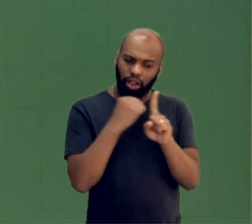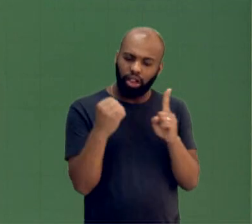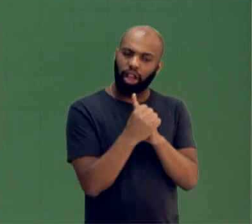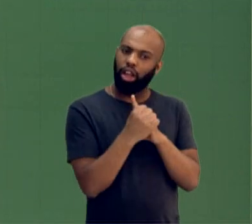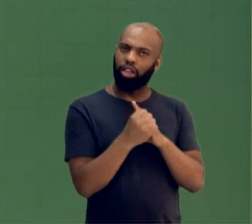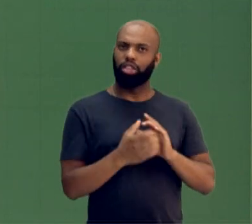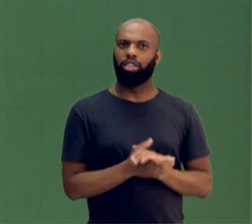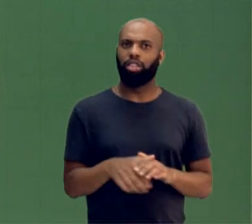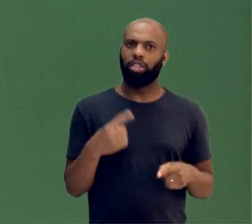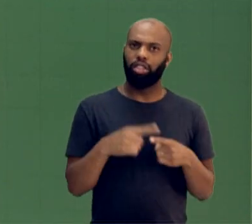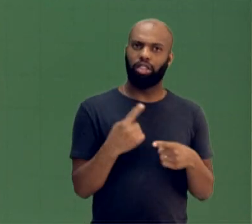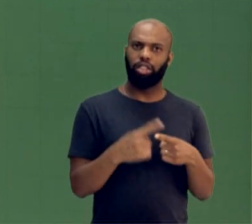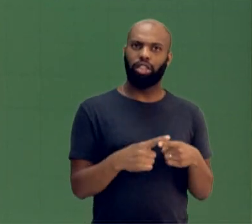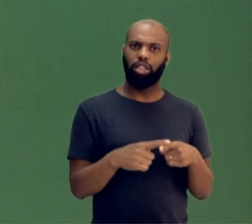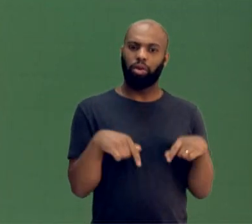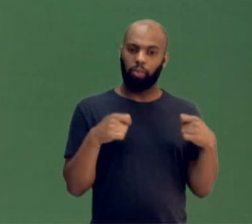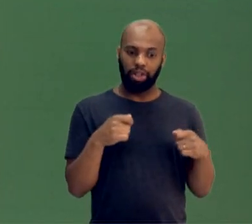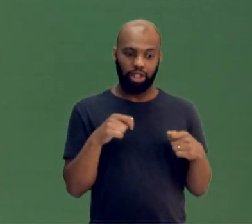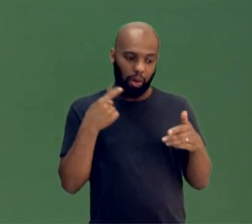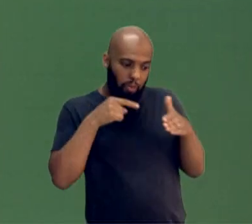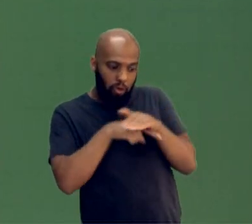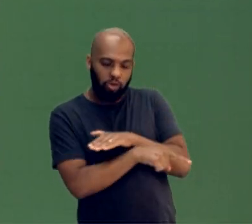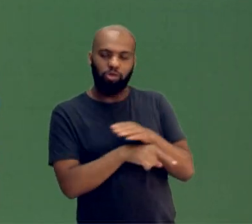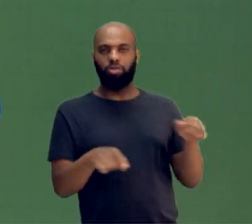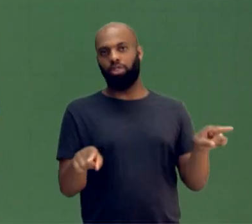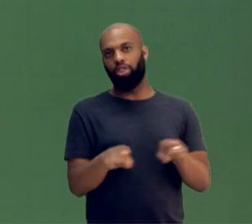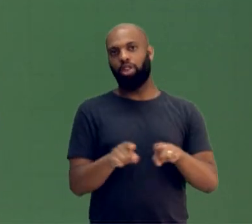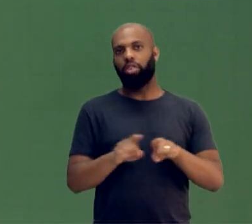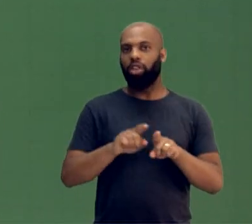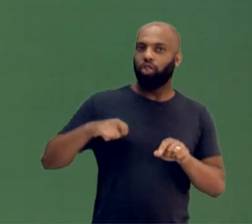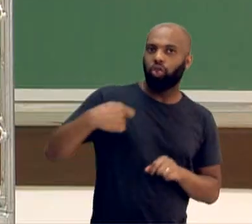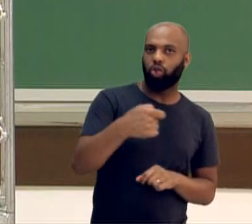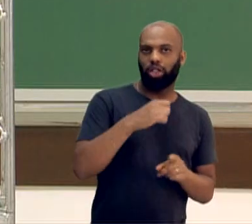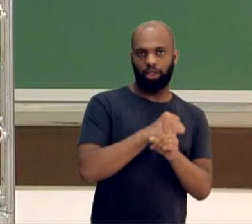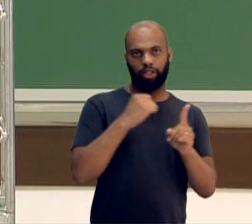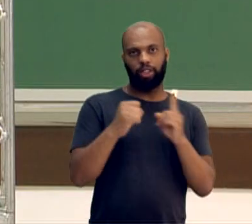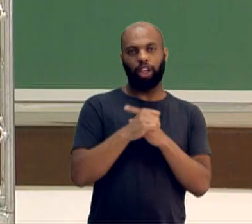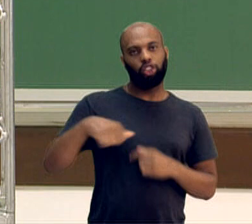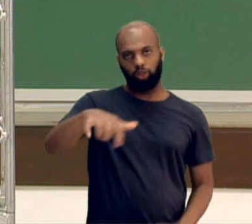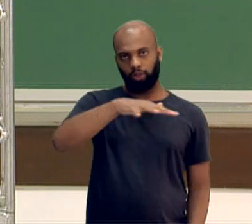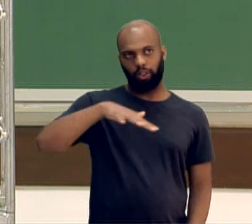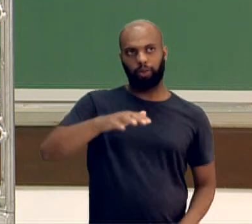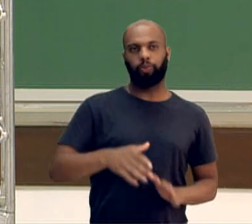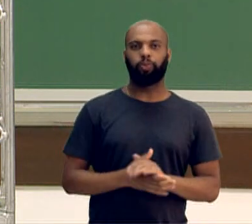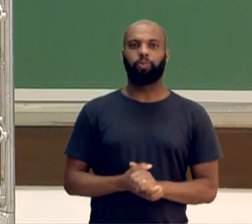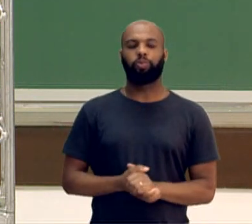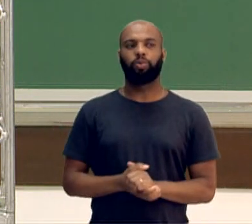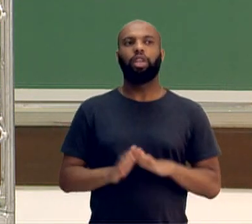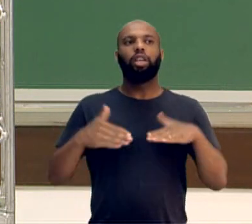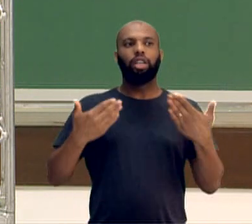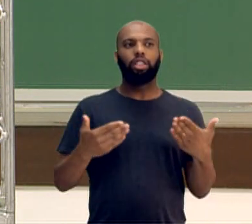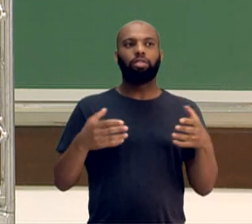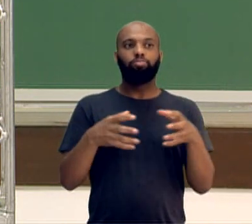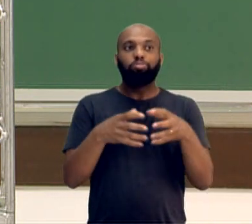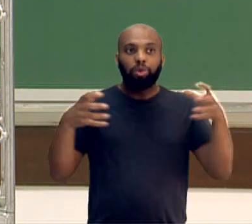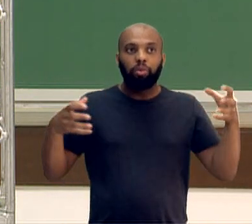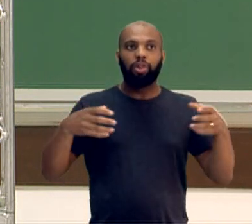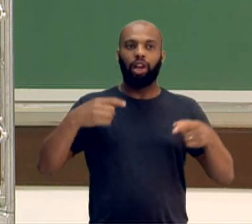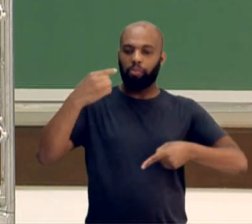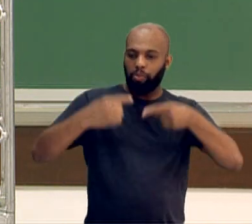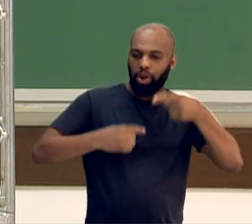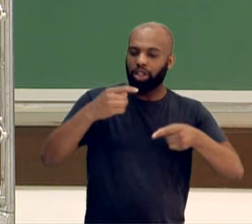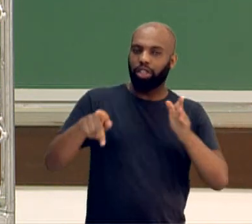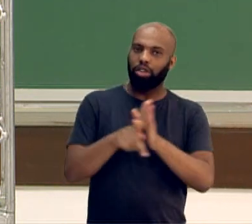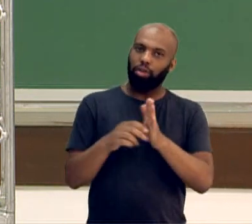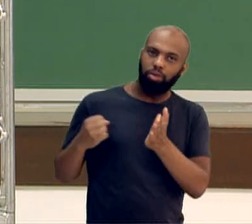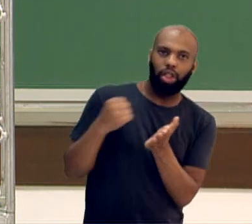né? Se olhar com um olhar mais aprofundado à sociedade geral. Então, ampliaram as políticas de